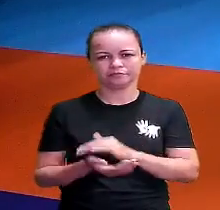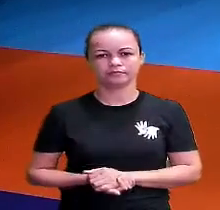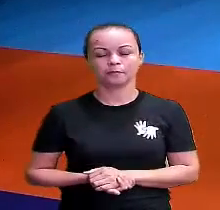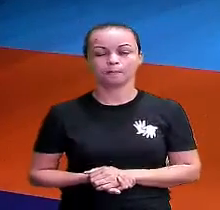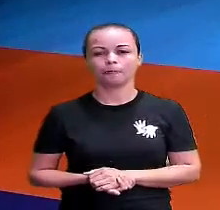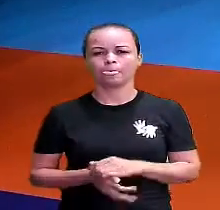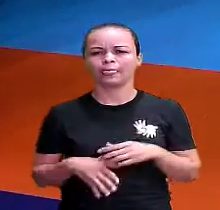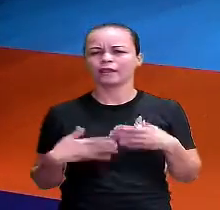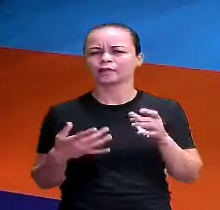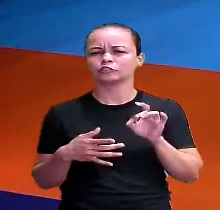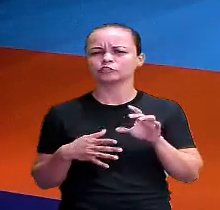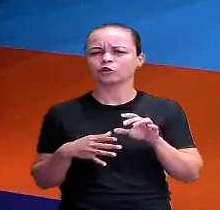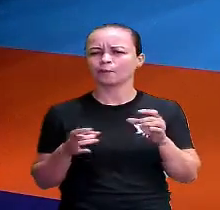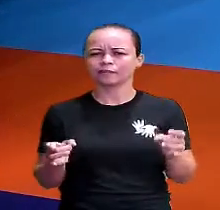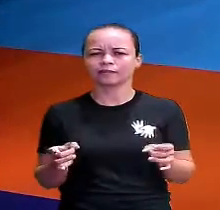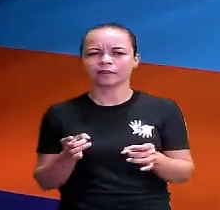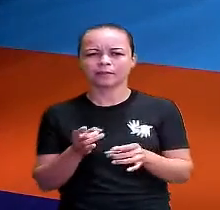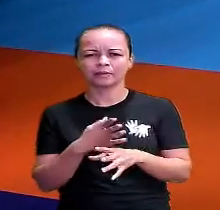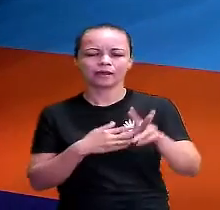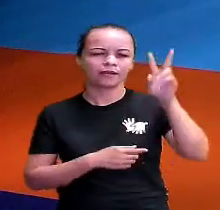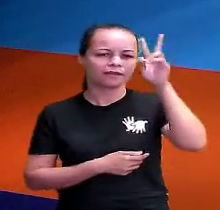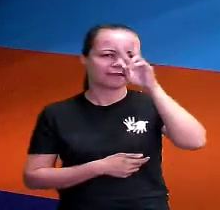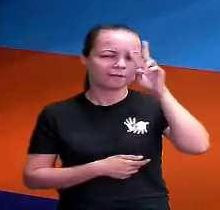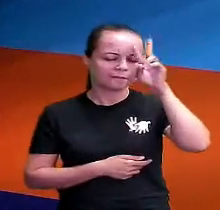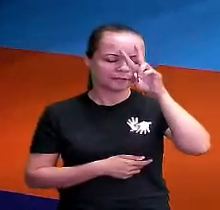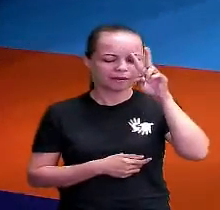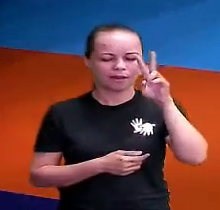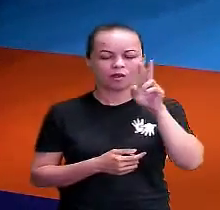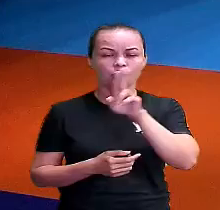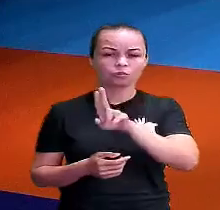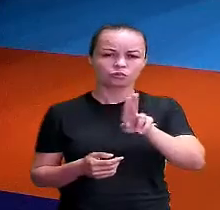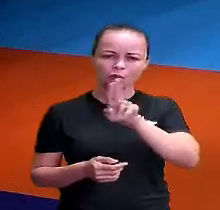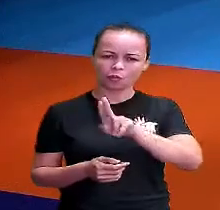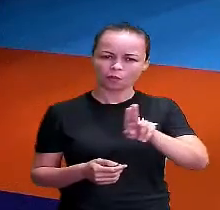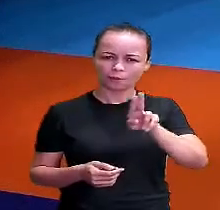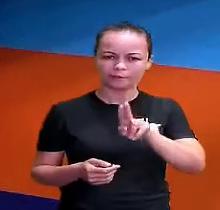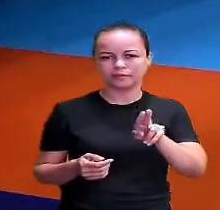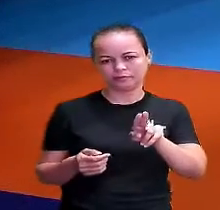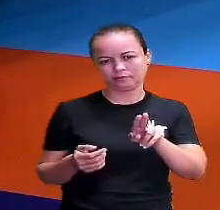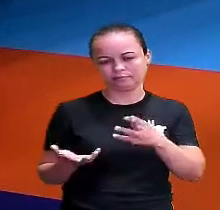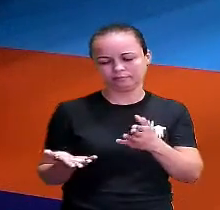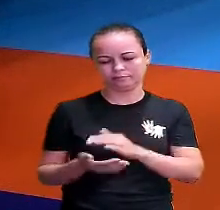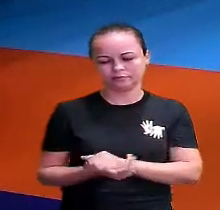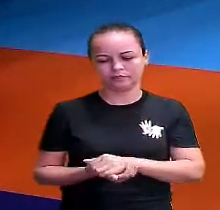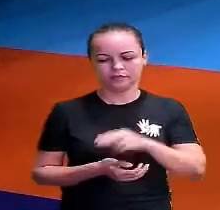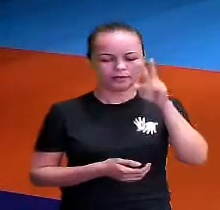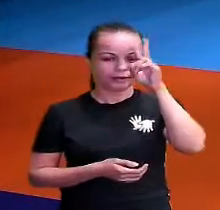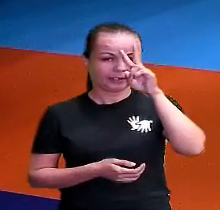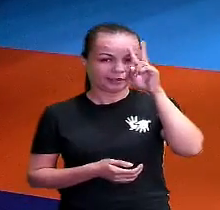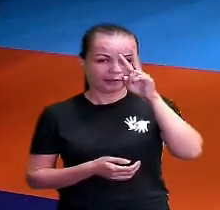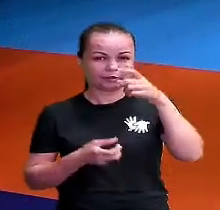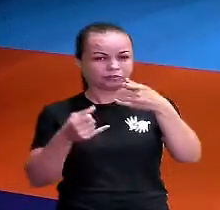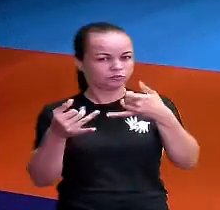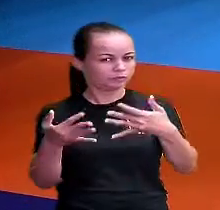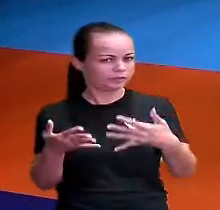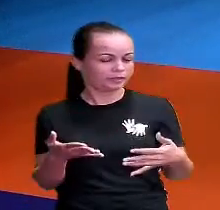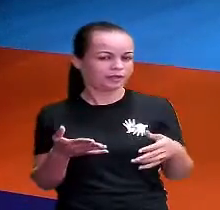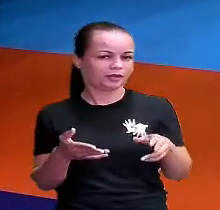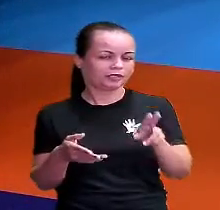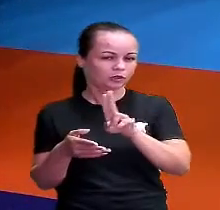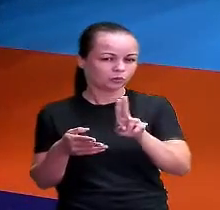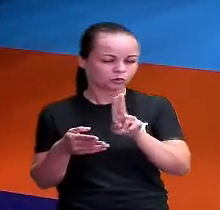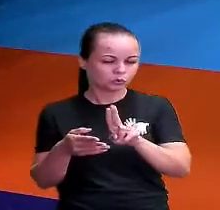é só para a gente fechar e relembrar aquela parte dos termos de adição. Lembra que eu falei lá no começo da aula? E